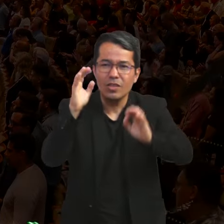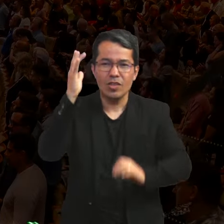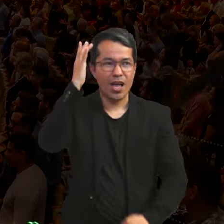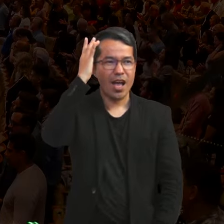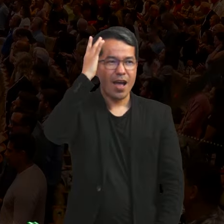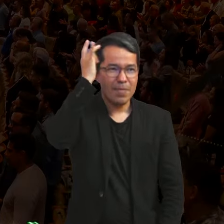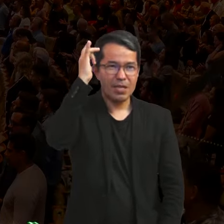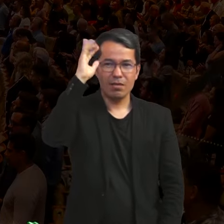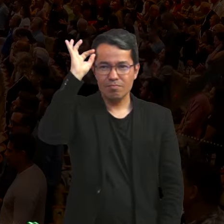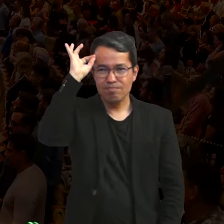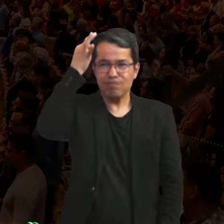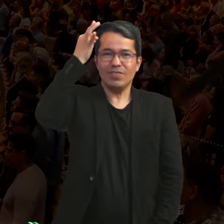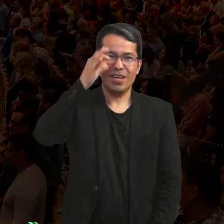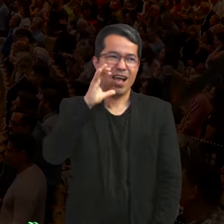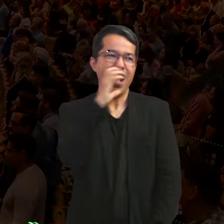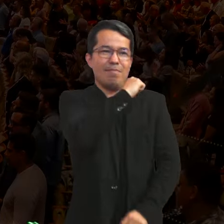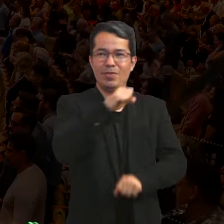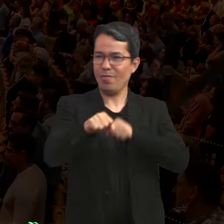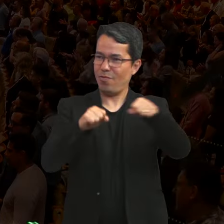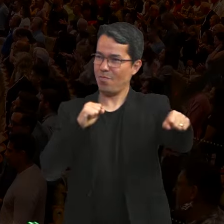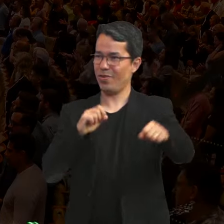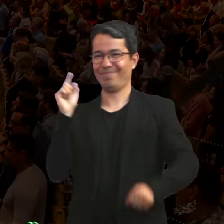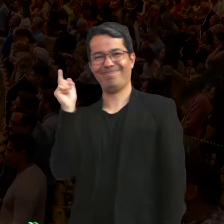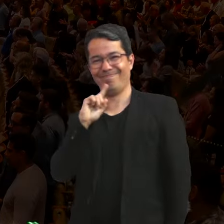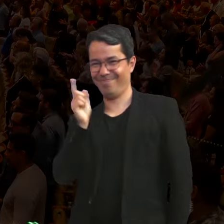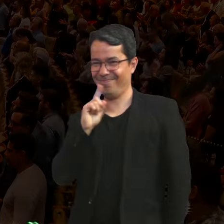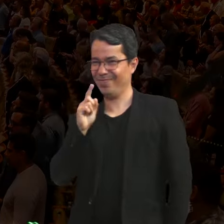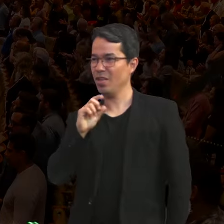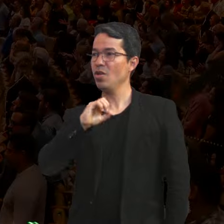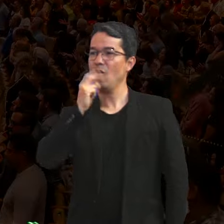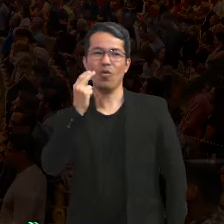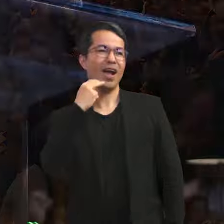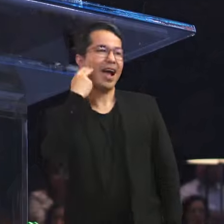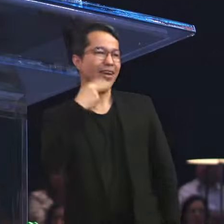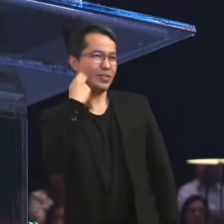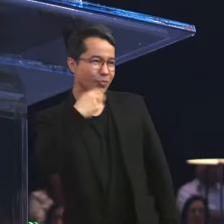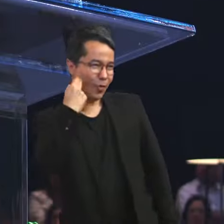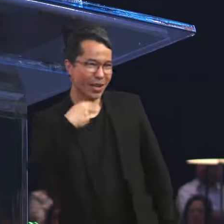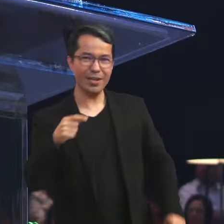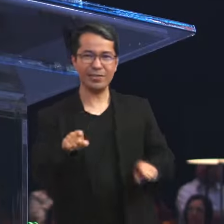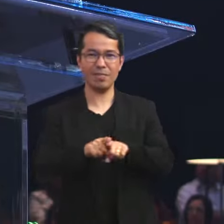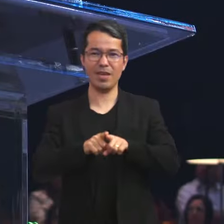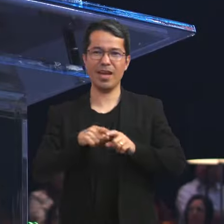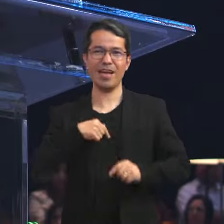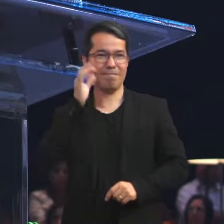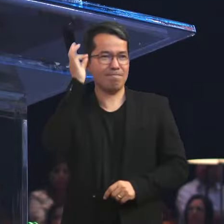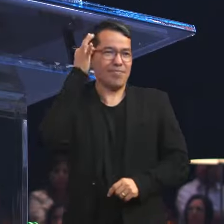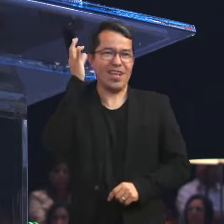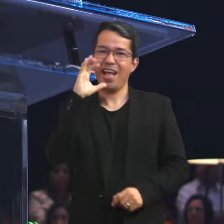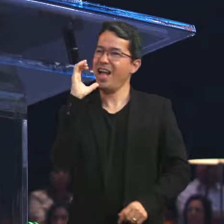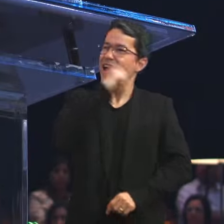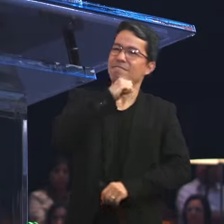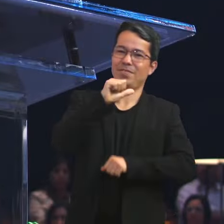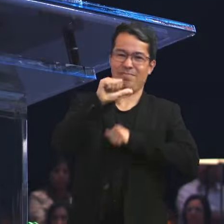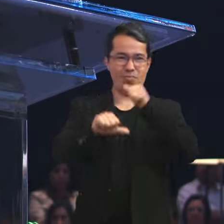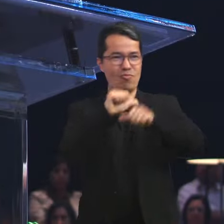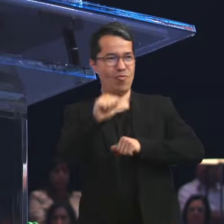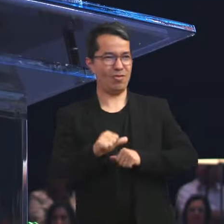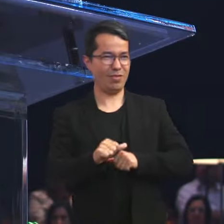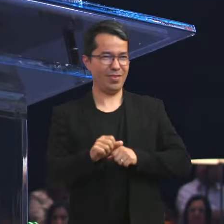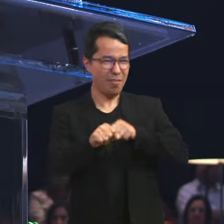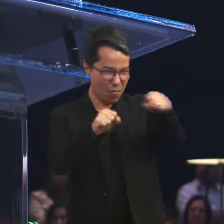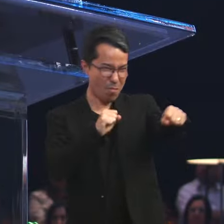coincidência Ninguém chega a ser advogado por coincidência as pessoas que são essas profissões